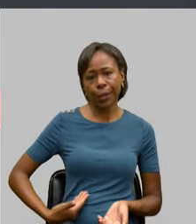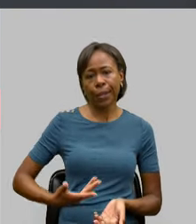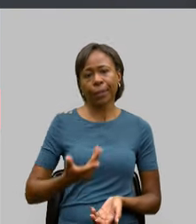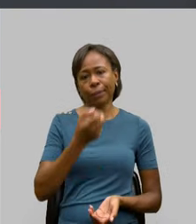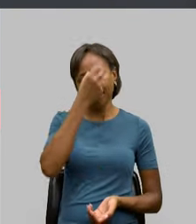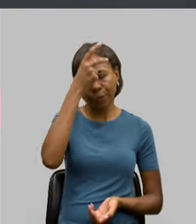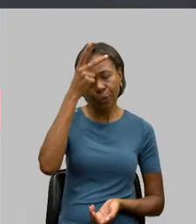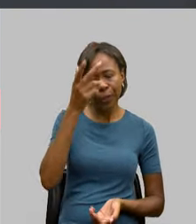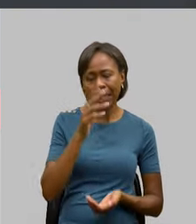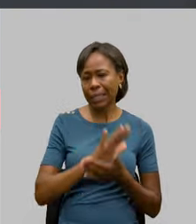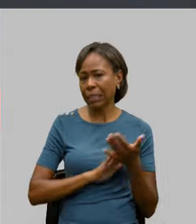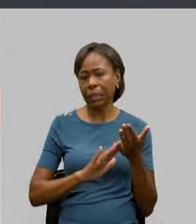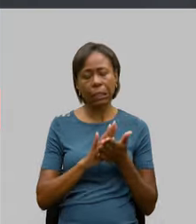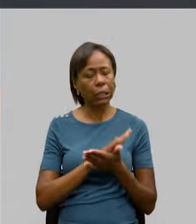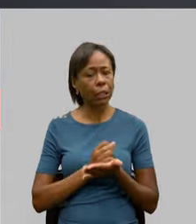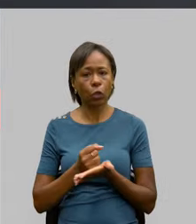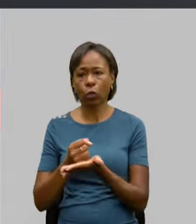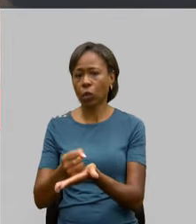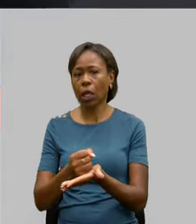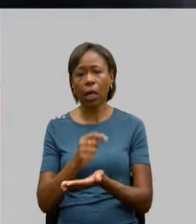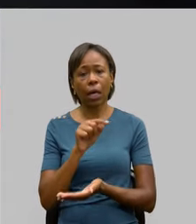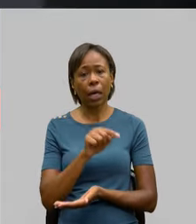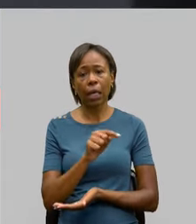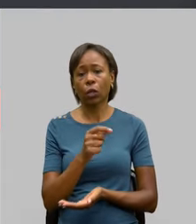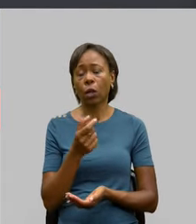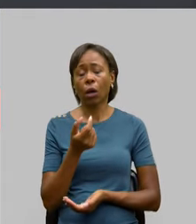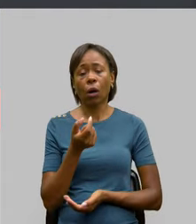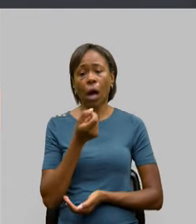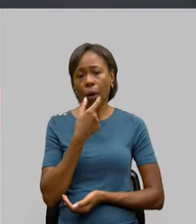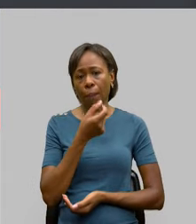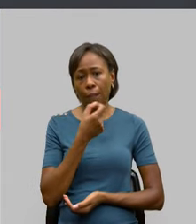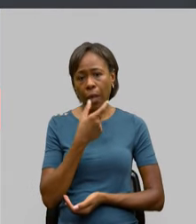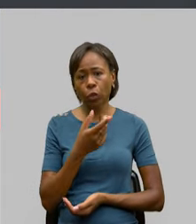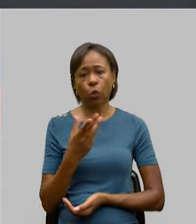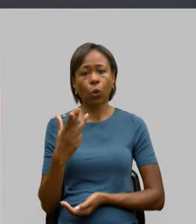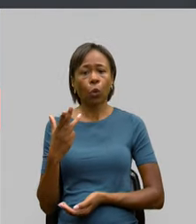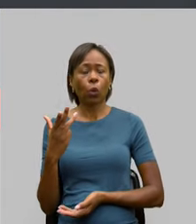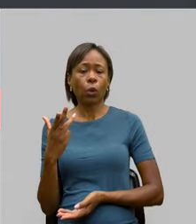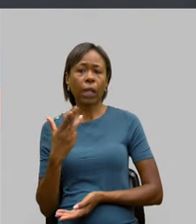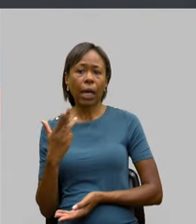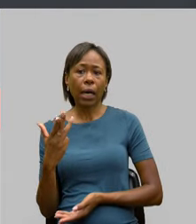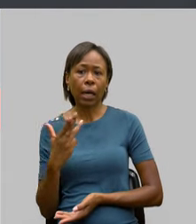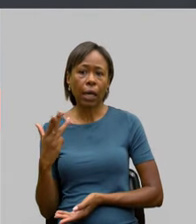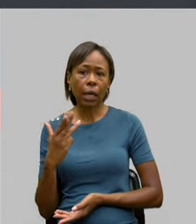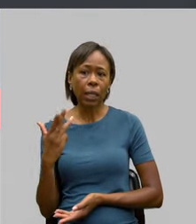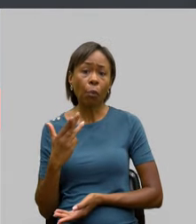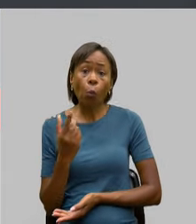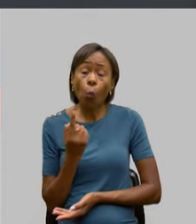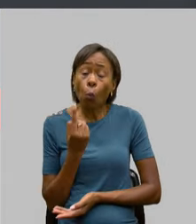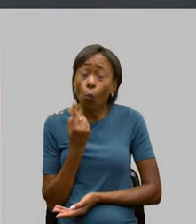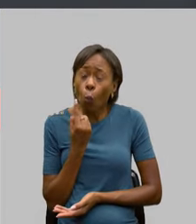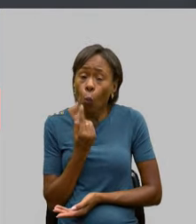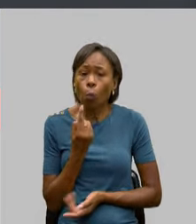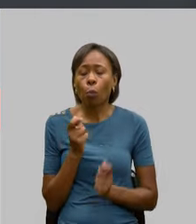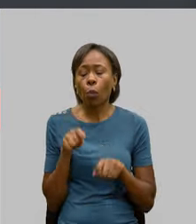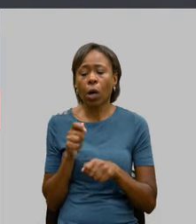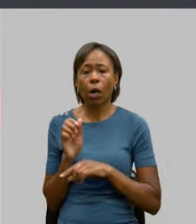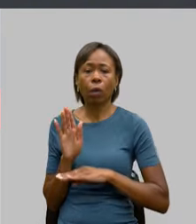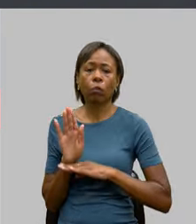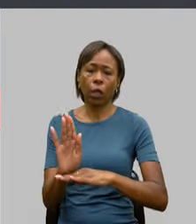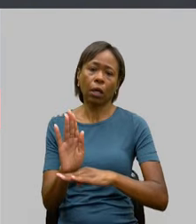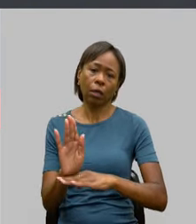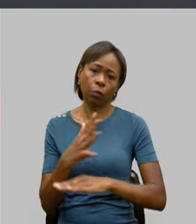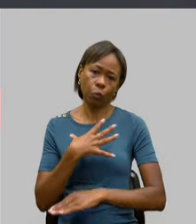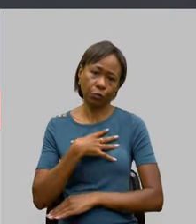medicinal que era o único remédio que controlava todas as crises do meu filho hoje